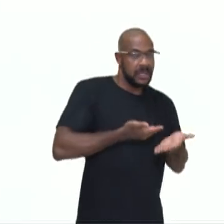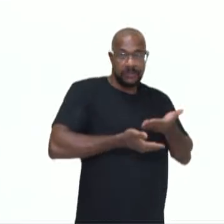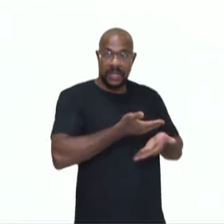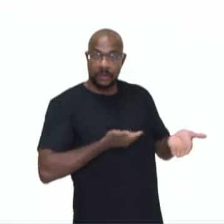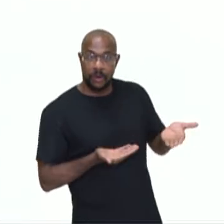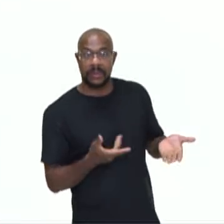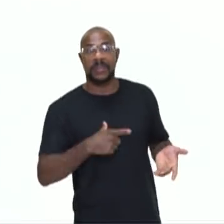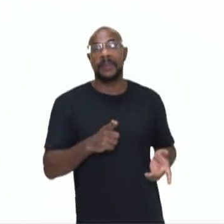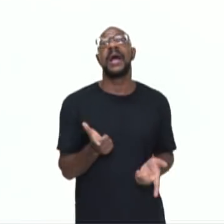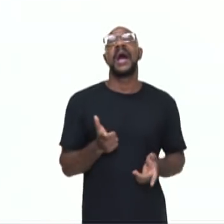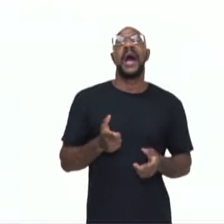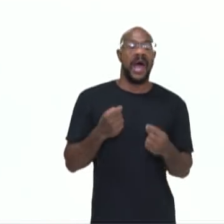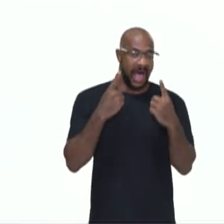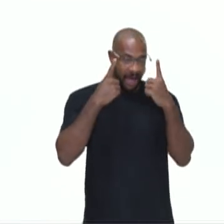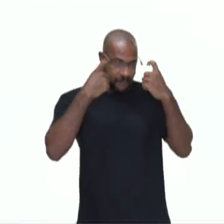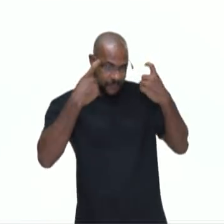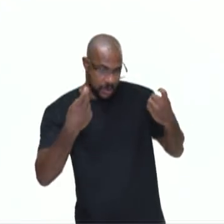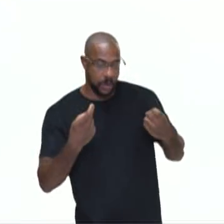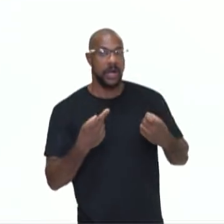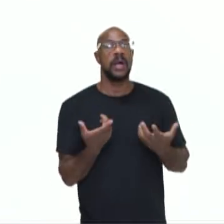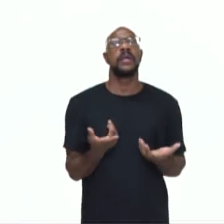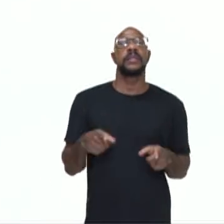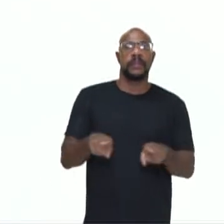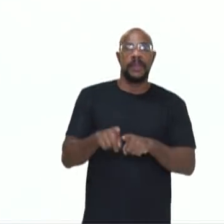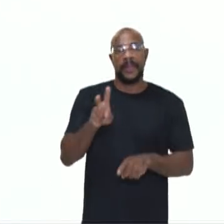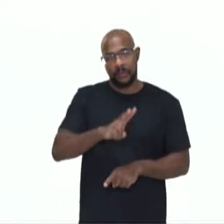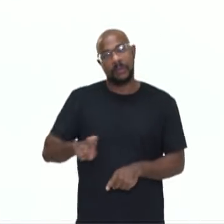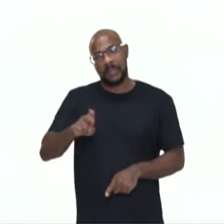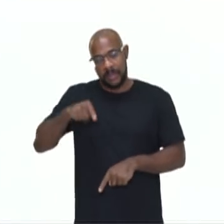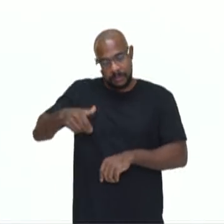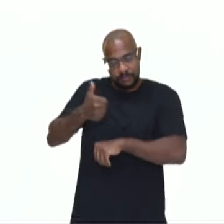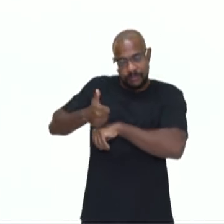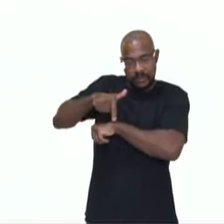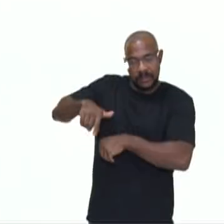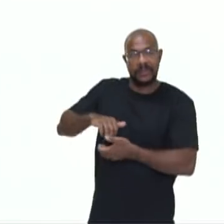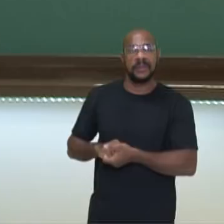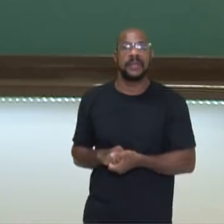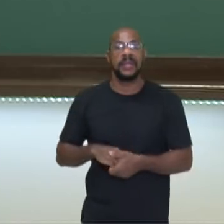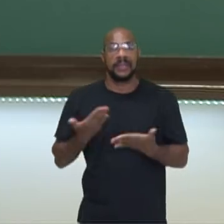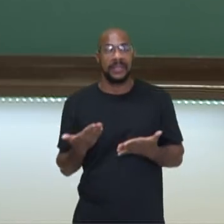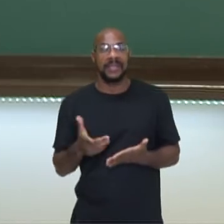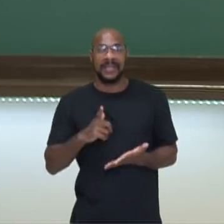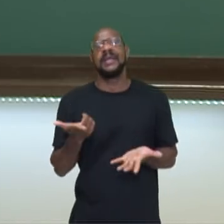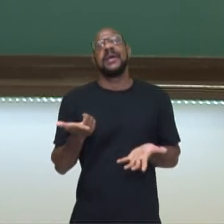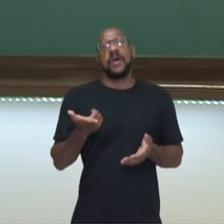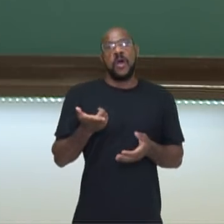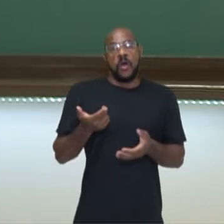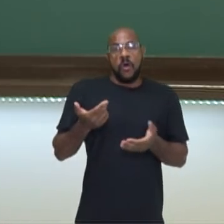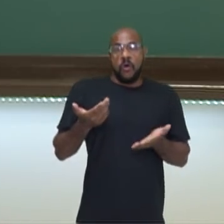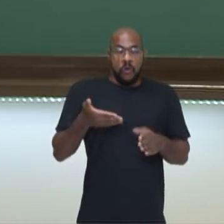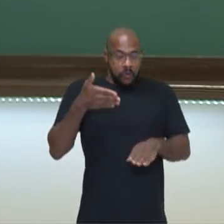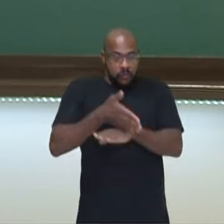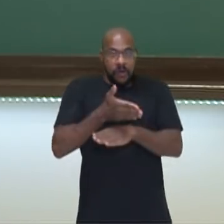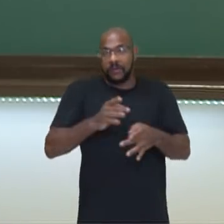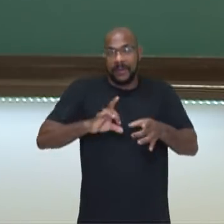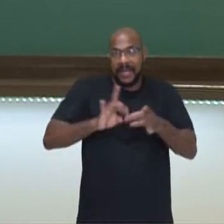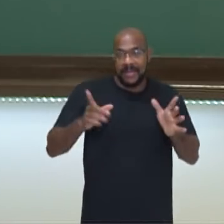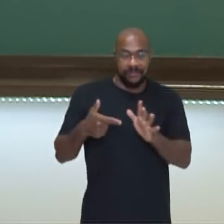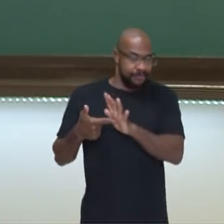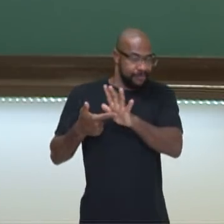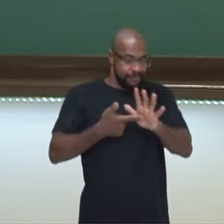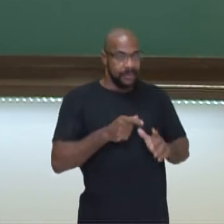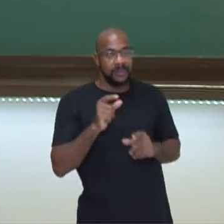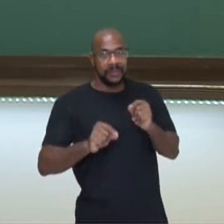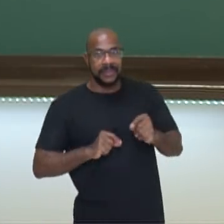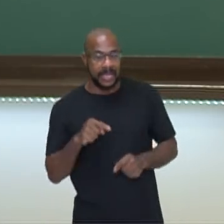muito usados pelo coronel, eram as ferramentas usadas pelo coronel. Então, como o voto era aberto, esse voto então era conhecido de